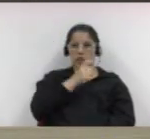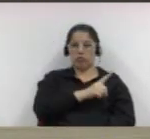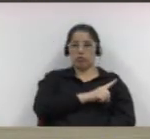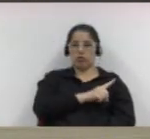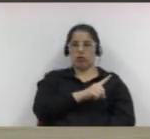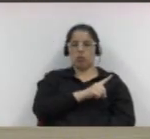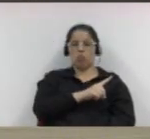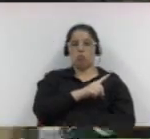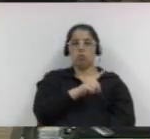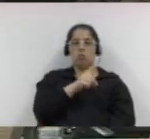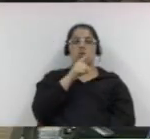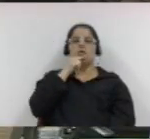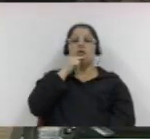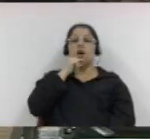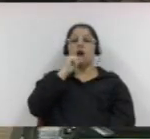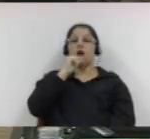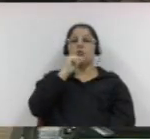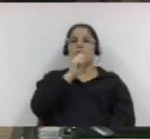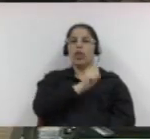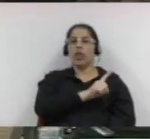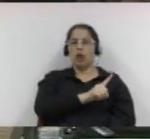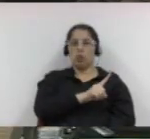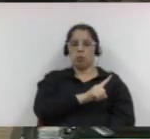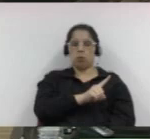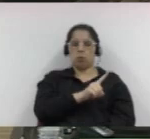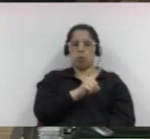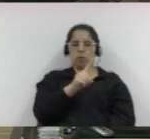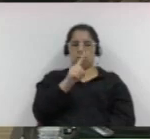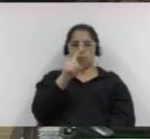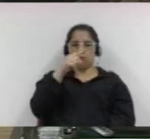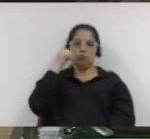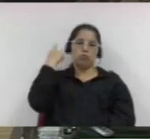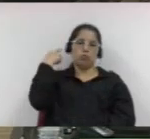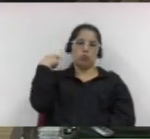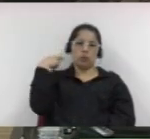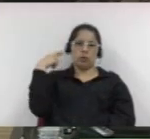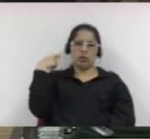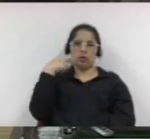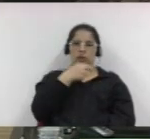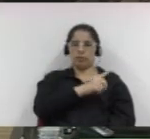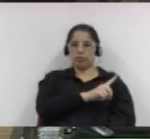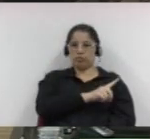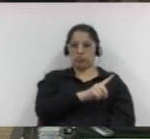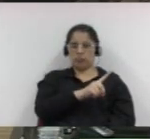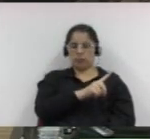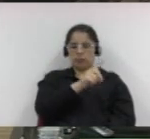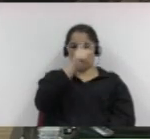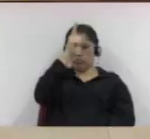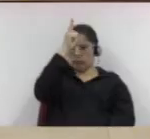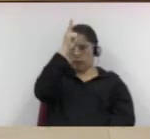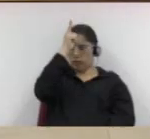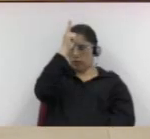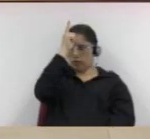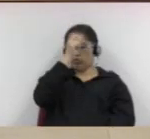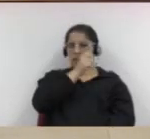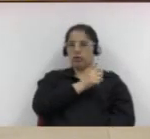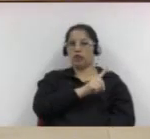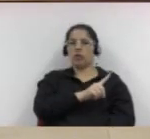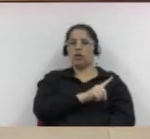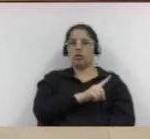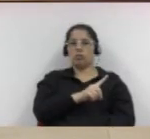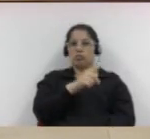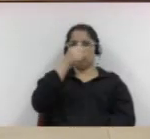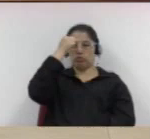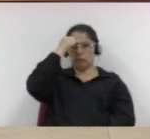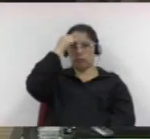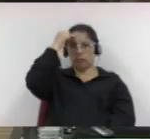Não. Dr. Raul. Não. Ronei Costa Martins. Não. Sidney Pascotto. Não.